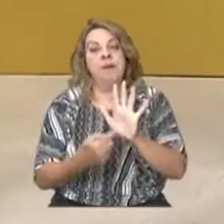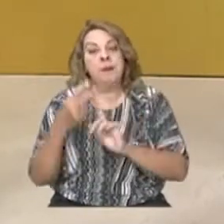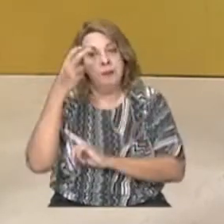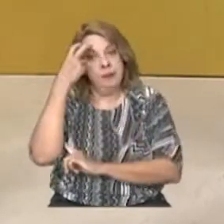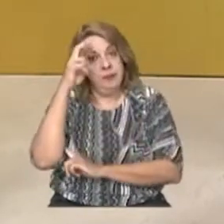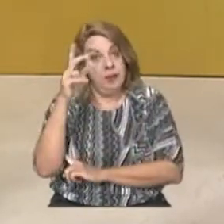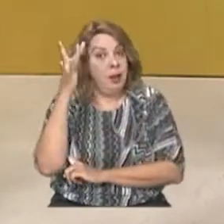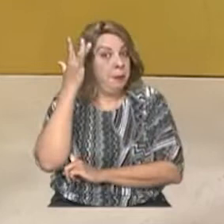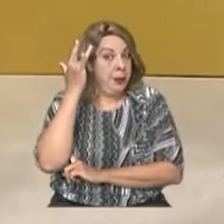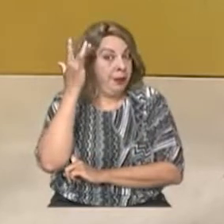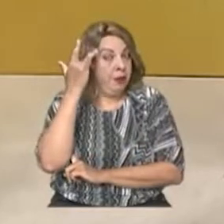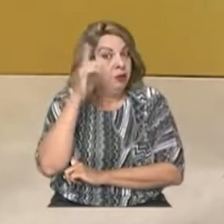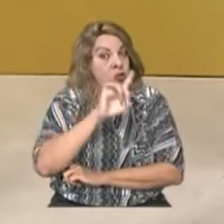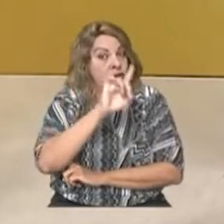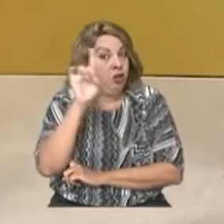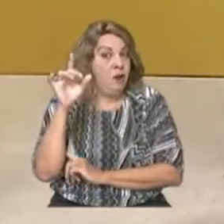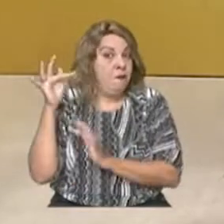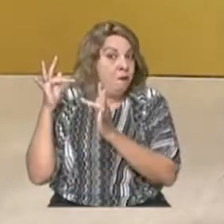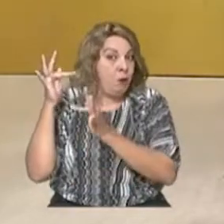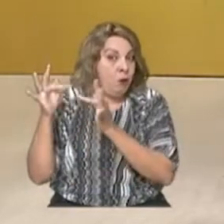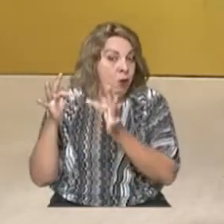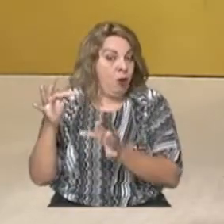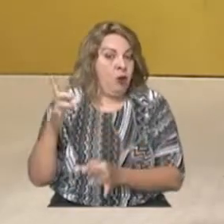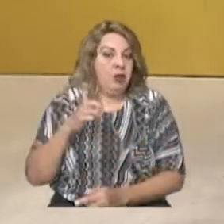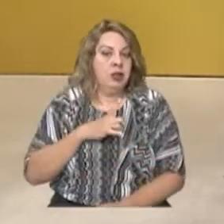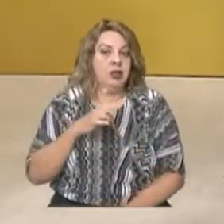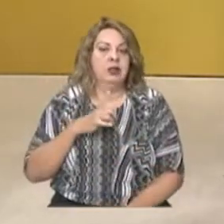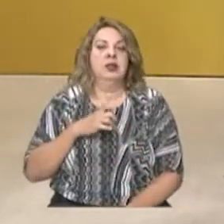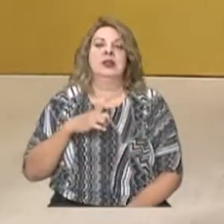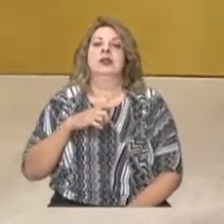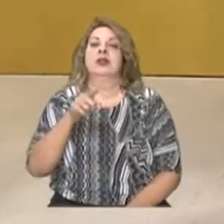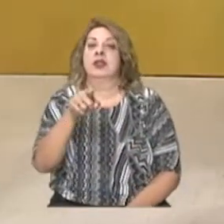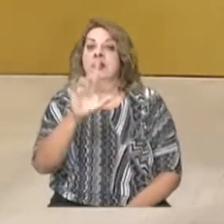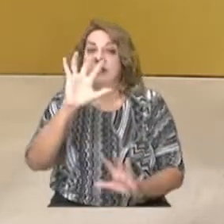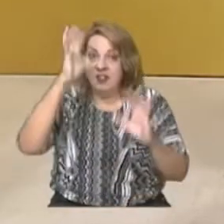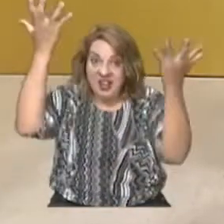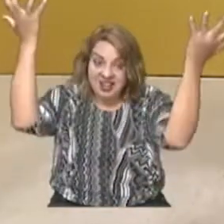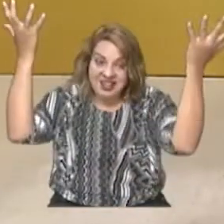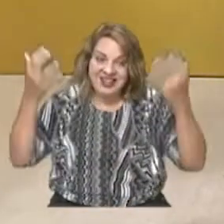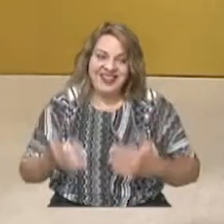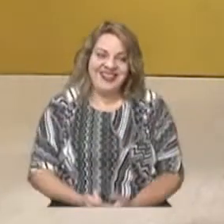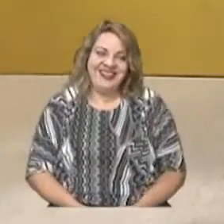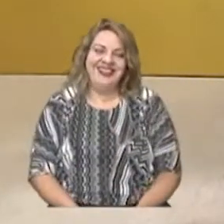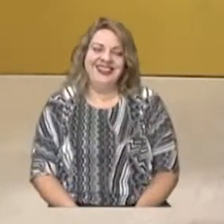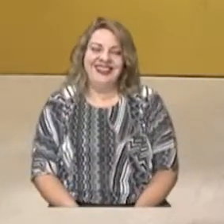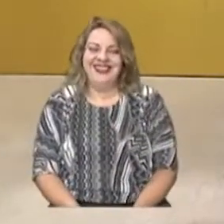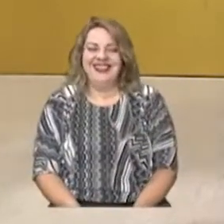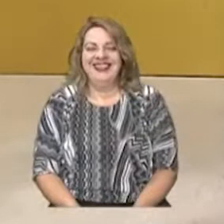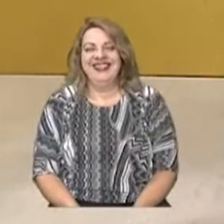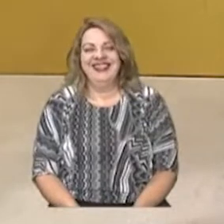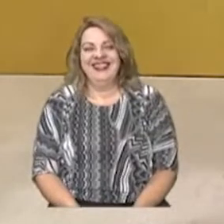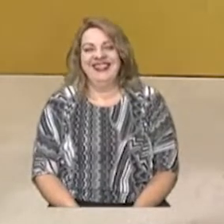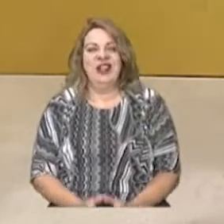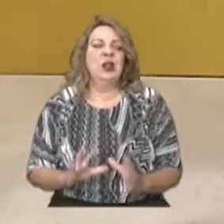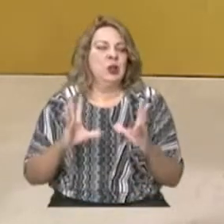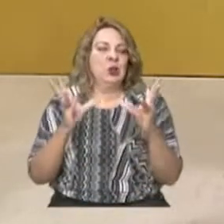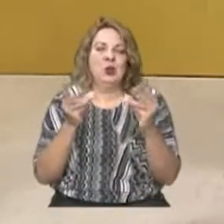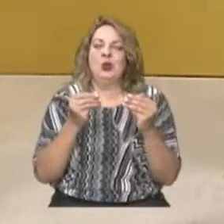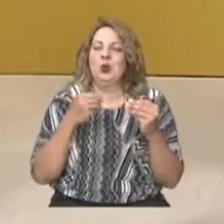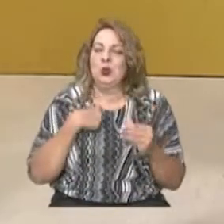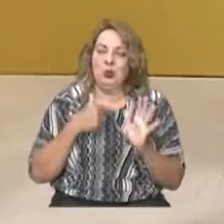Dia do Folclore, todas devem ser celebradas, sim! É isso mesmo, que a gente mantenha viva, né, todas